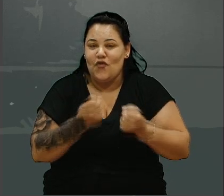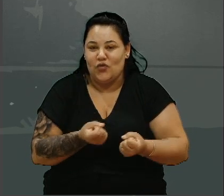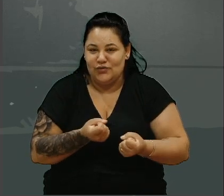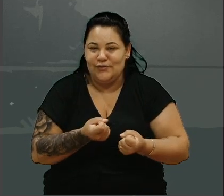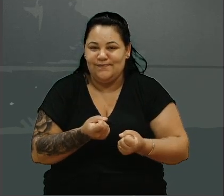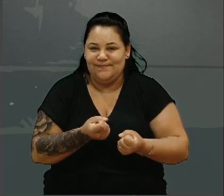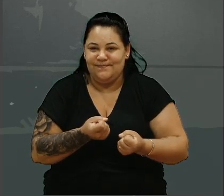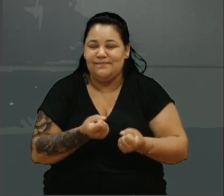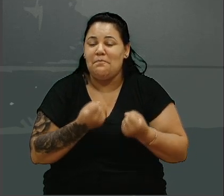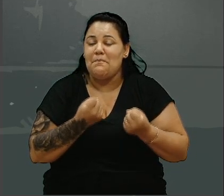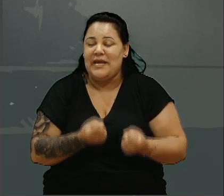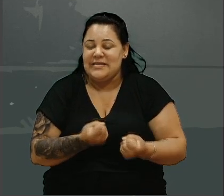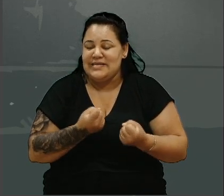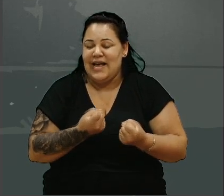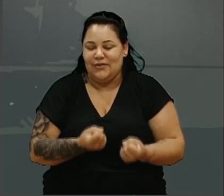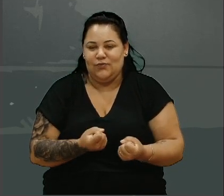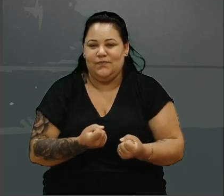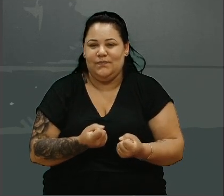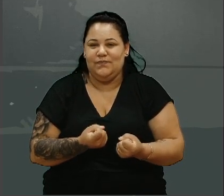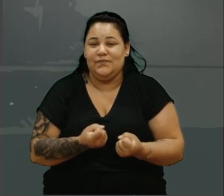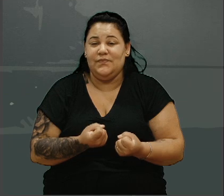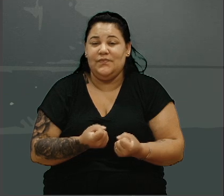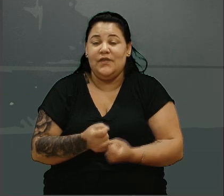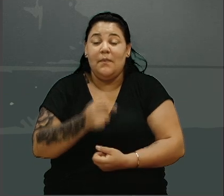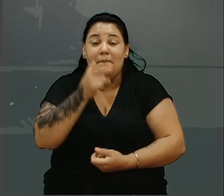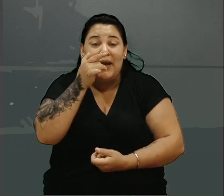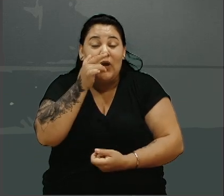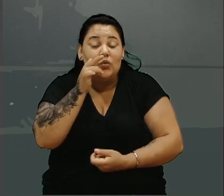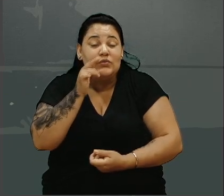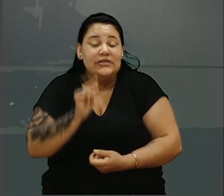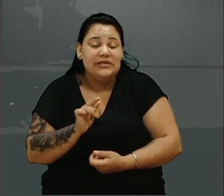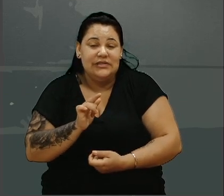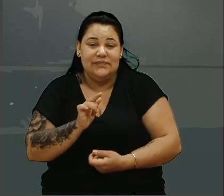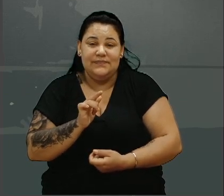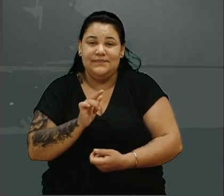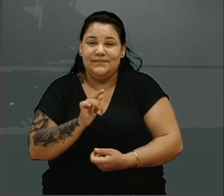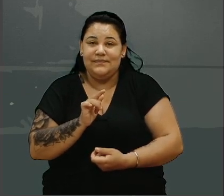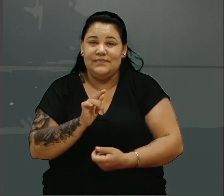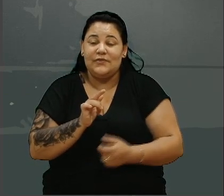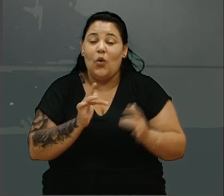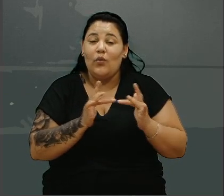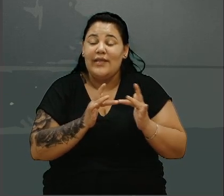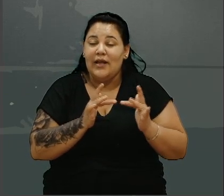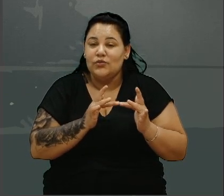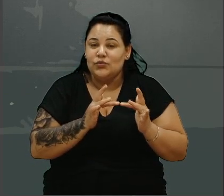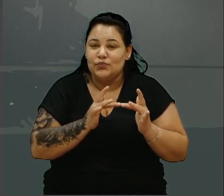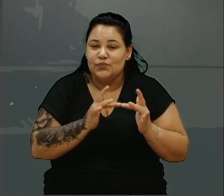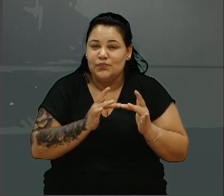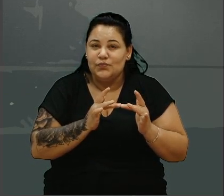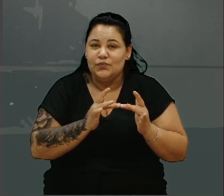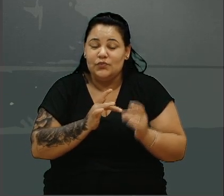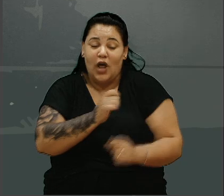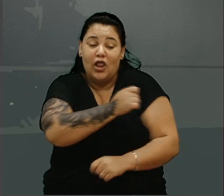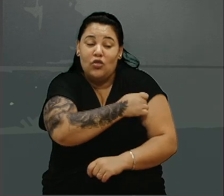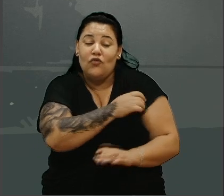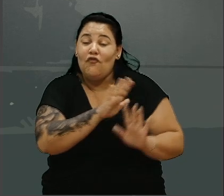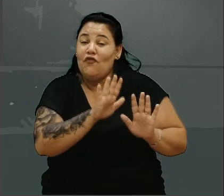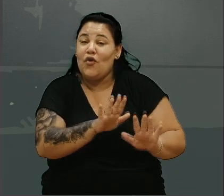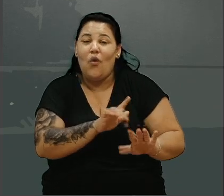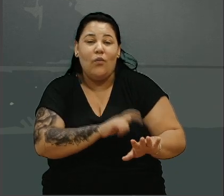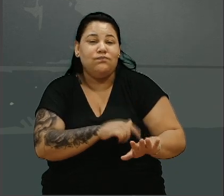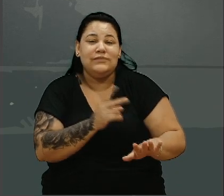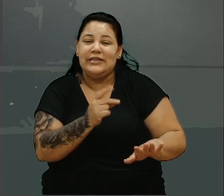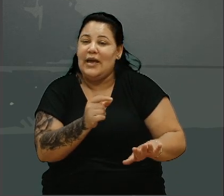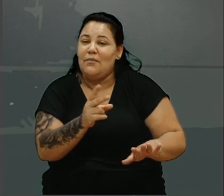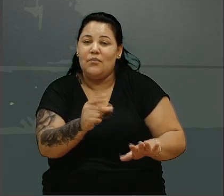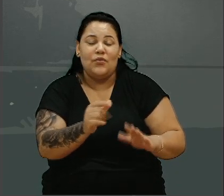muito grande para chegar nos nossos alunos que ficaram em casa